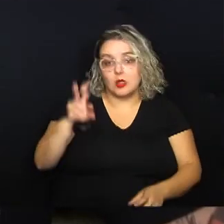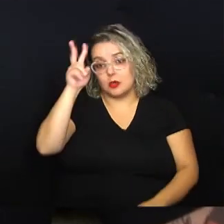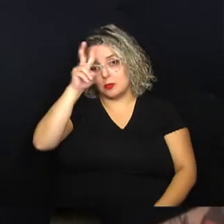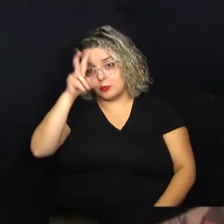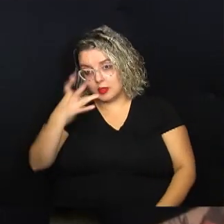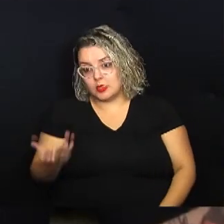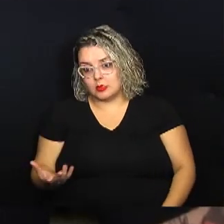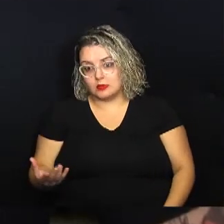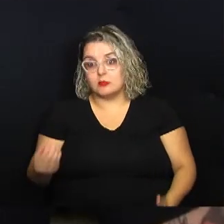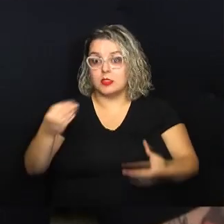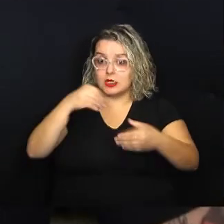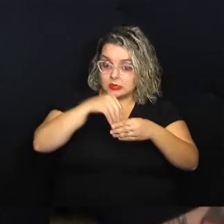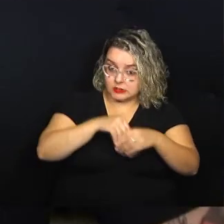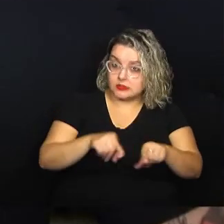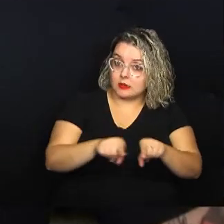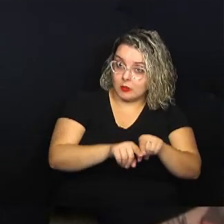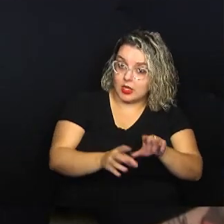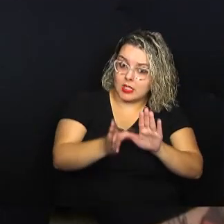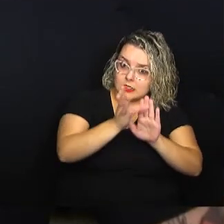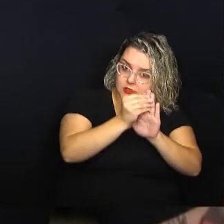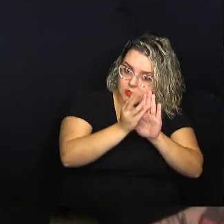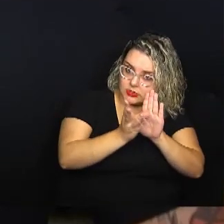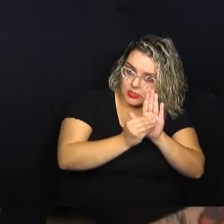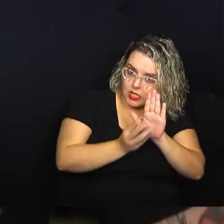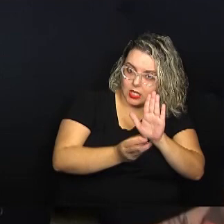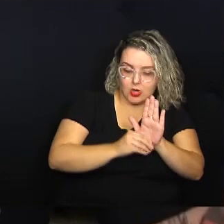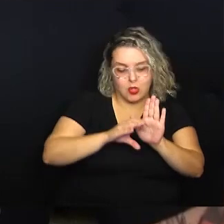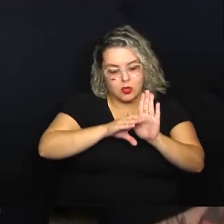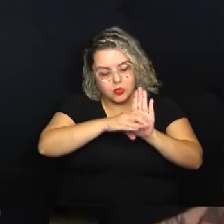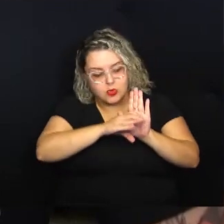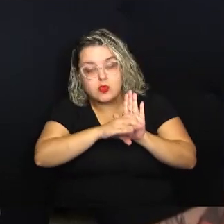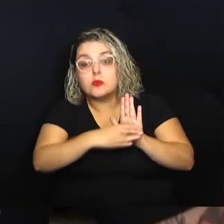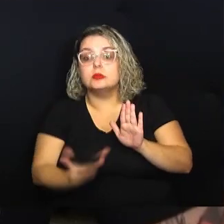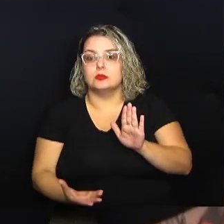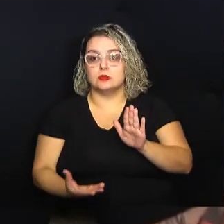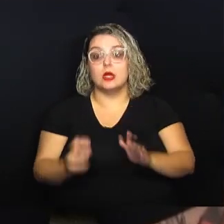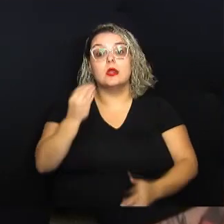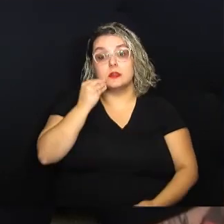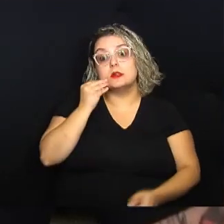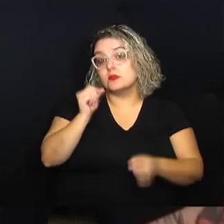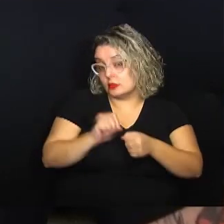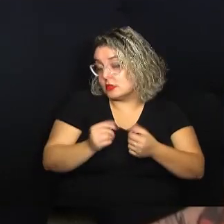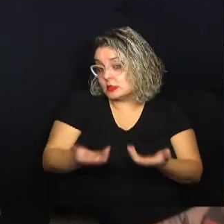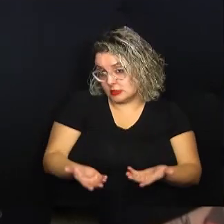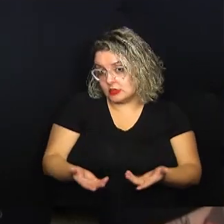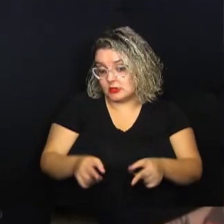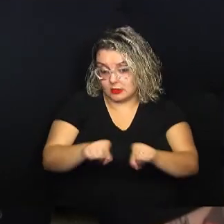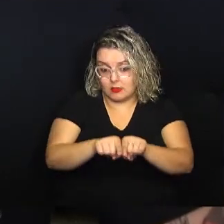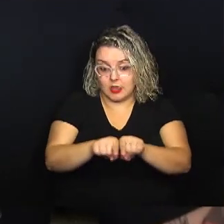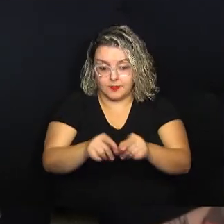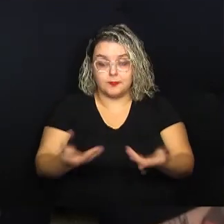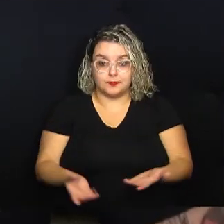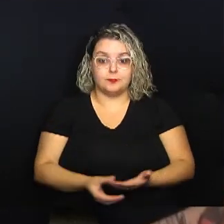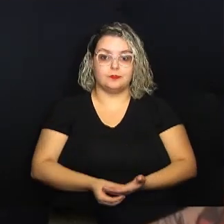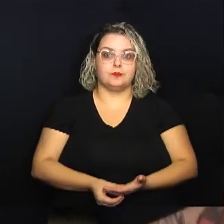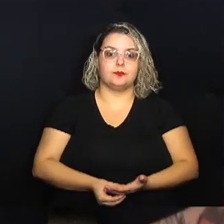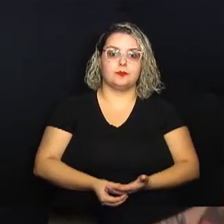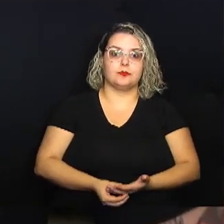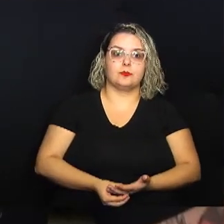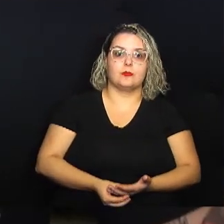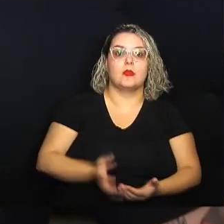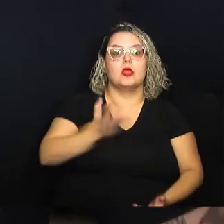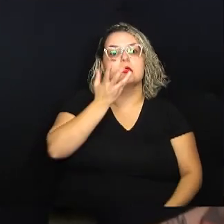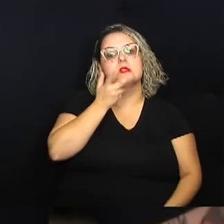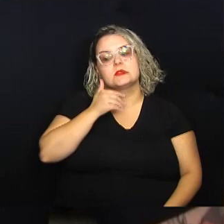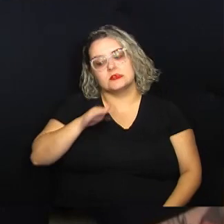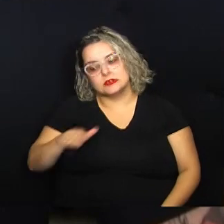dentro dela também esses conceitos que querem ser passados. E a gente tentou fazer isso aqui também. Então a gente passa da infância dele